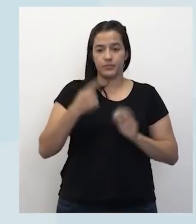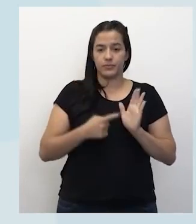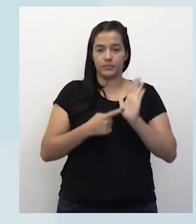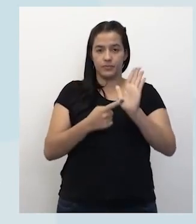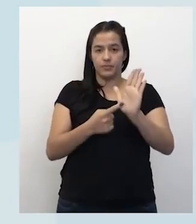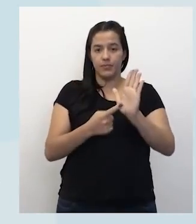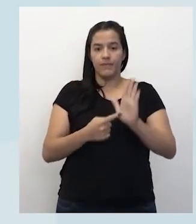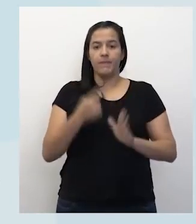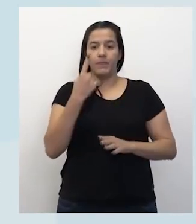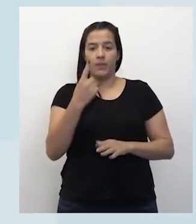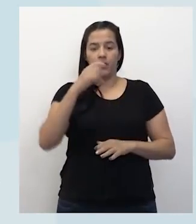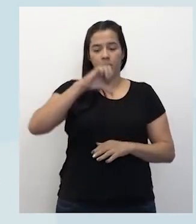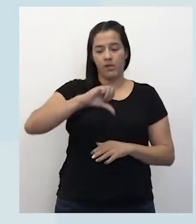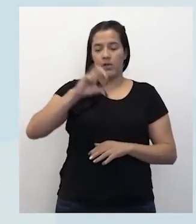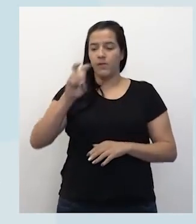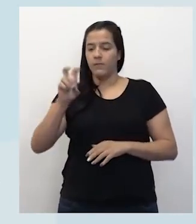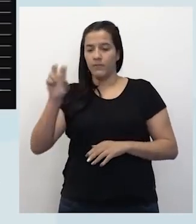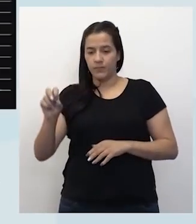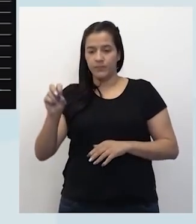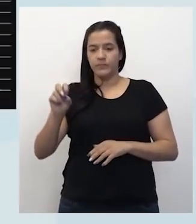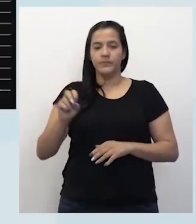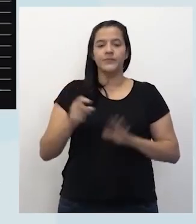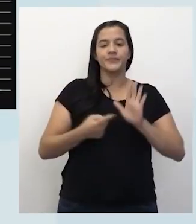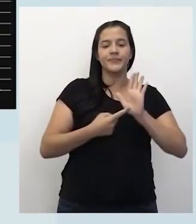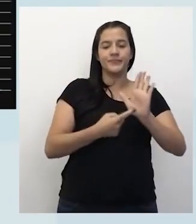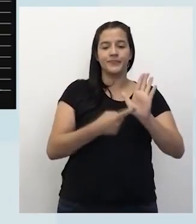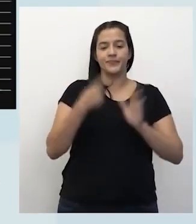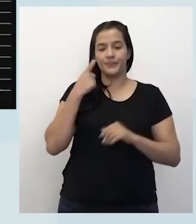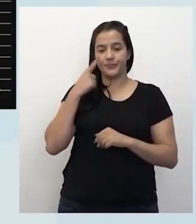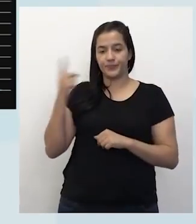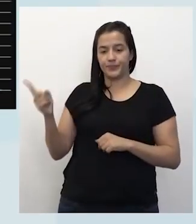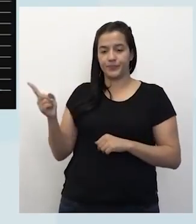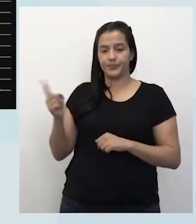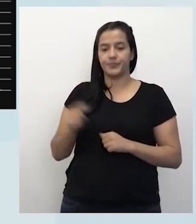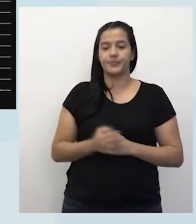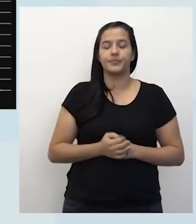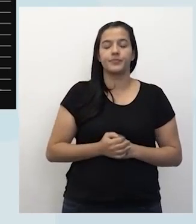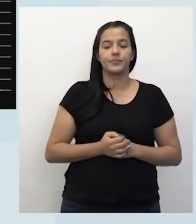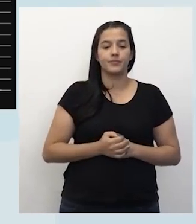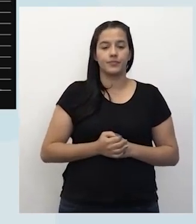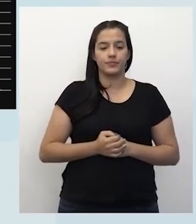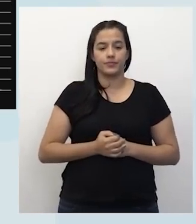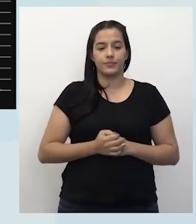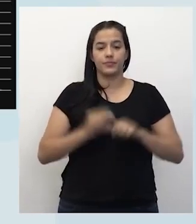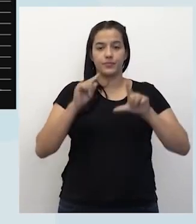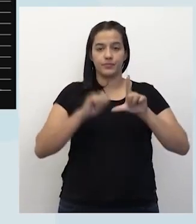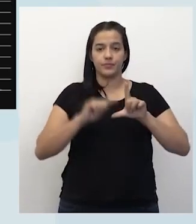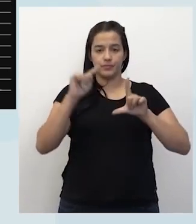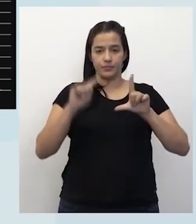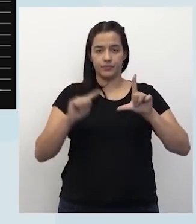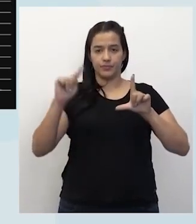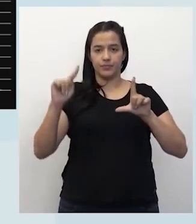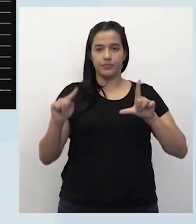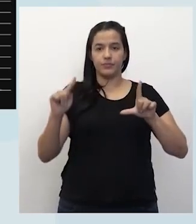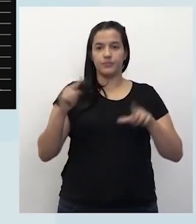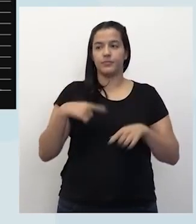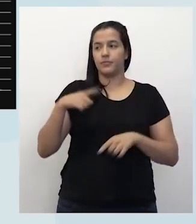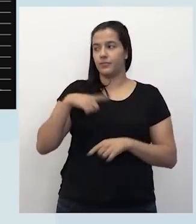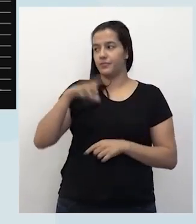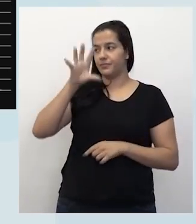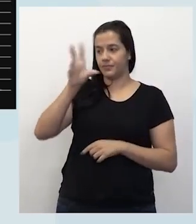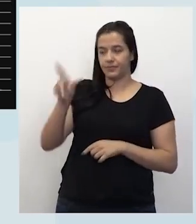primeiro 1950. Então vai aparecer aí o gráfico com 1950. Então temos lá a África